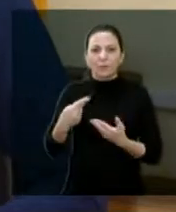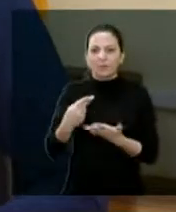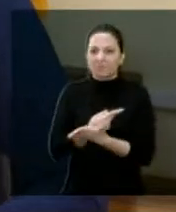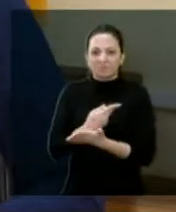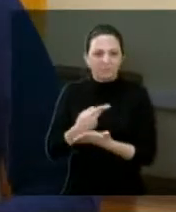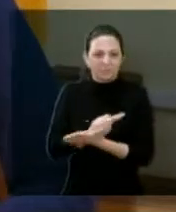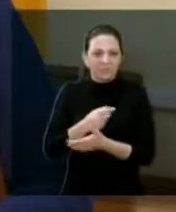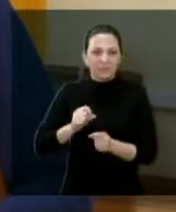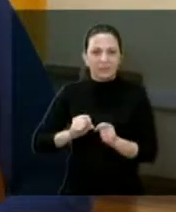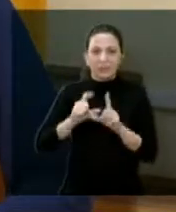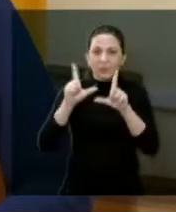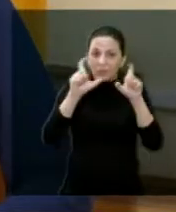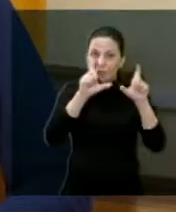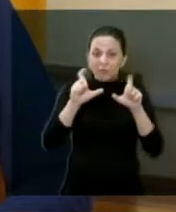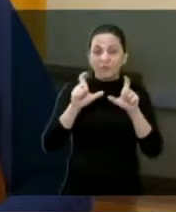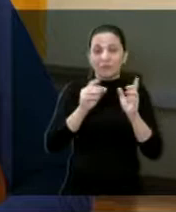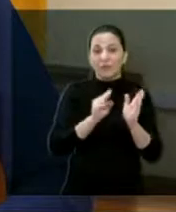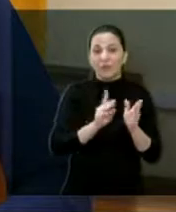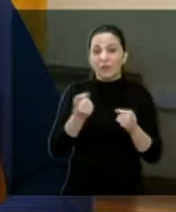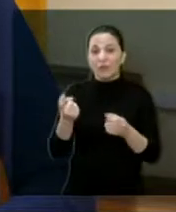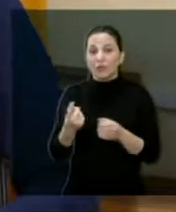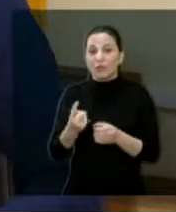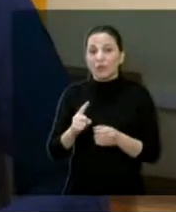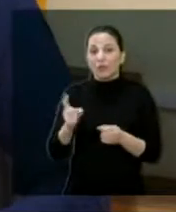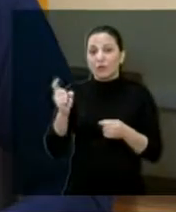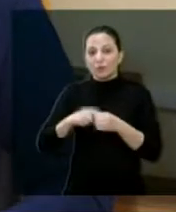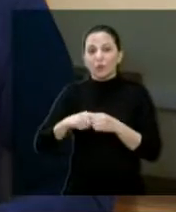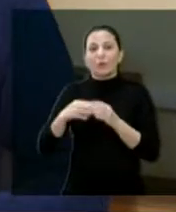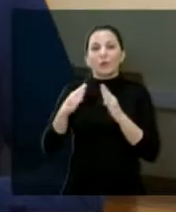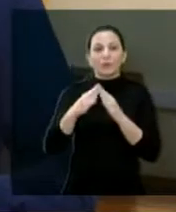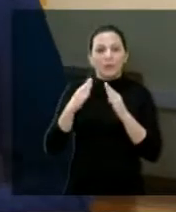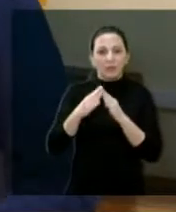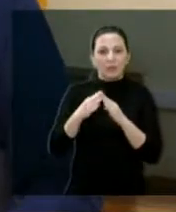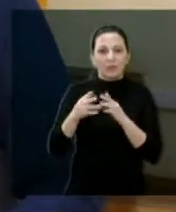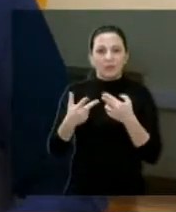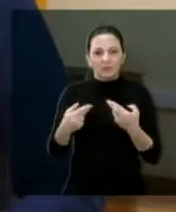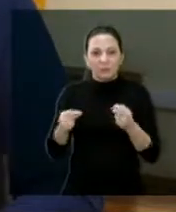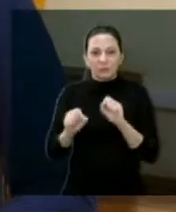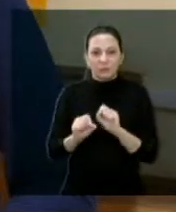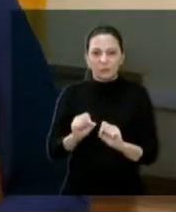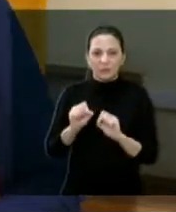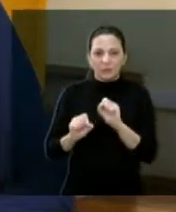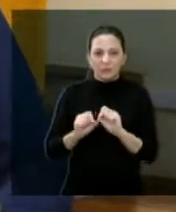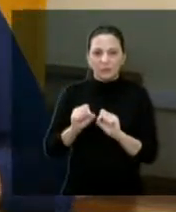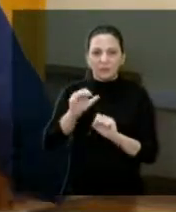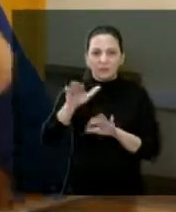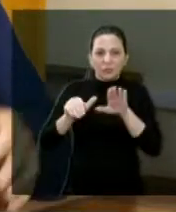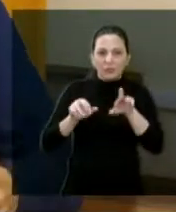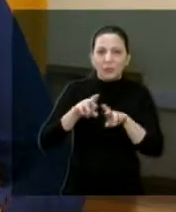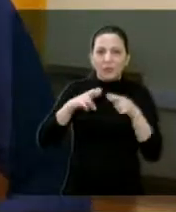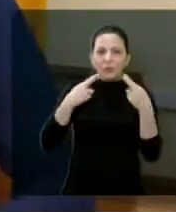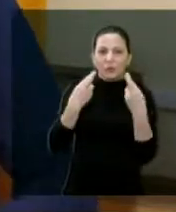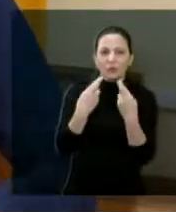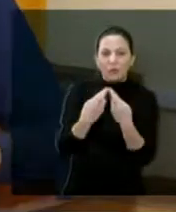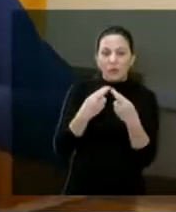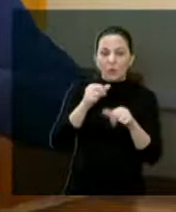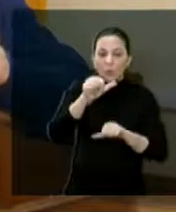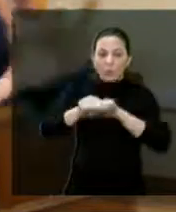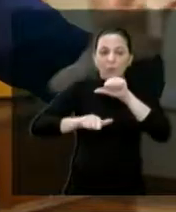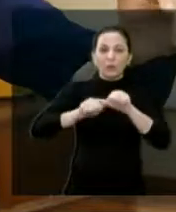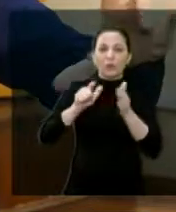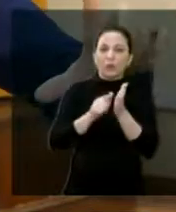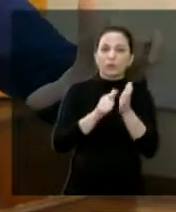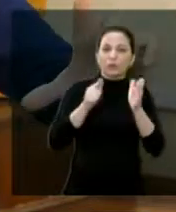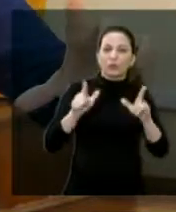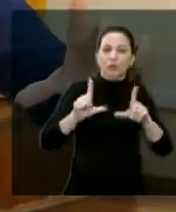fotografias e viemos embora. 3 horas da manhã nós estávamos chamando os linotipistas para ir lá fazer as coisas, para trocar a primeira página. Aí saiu o jornal